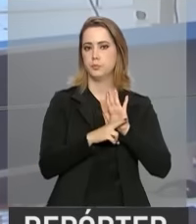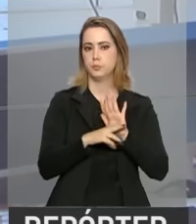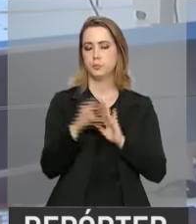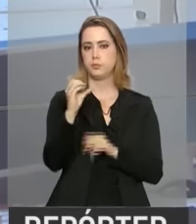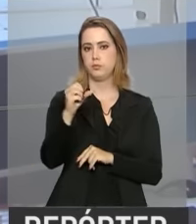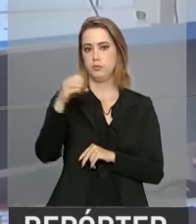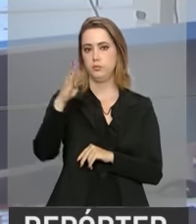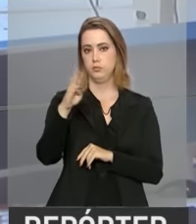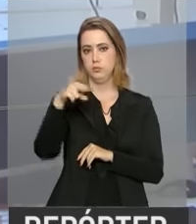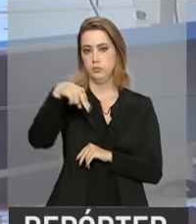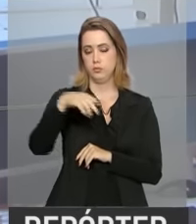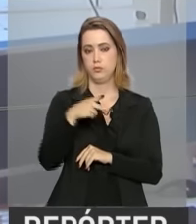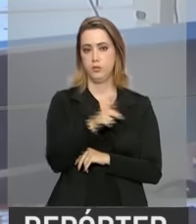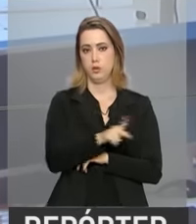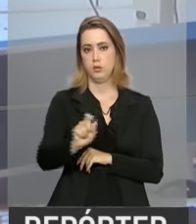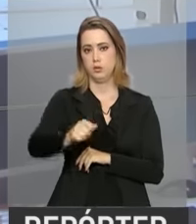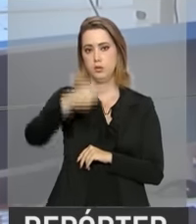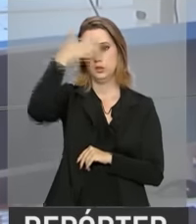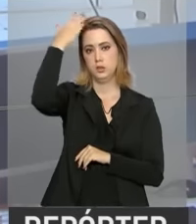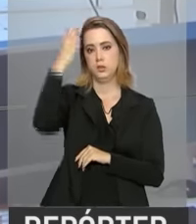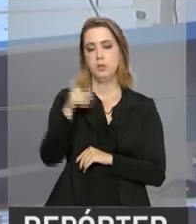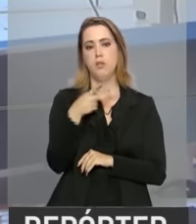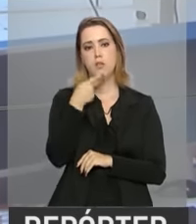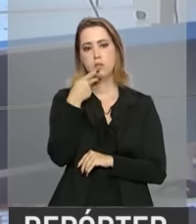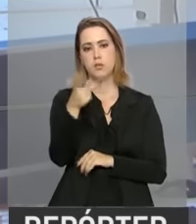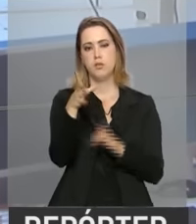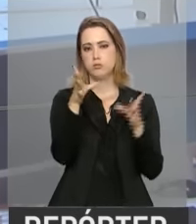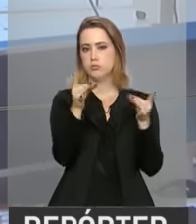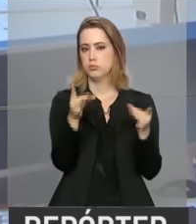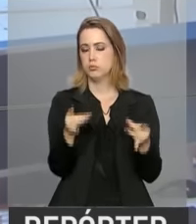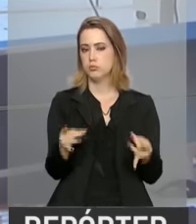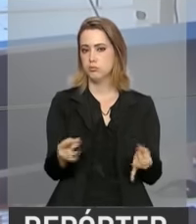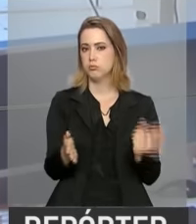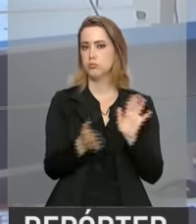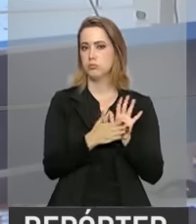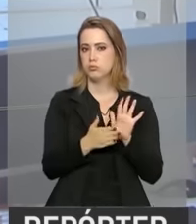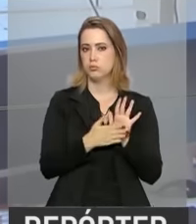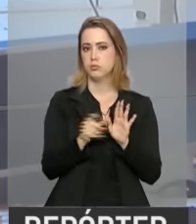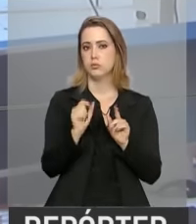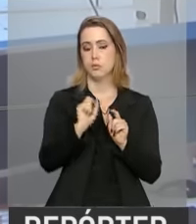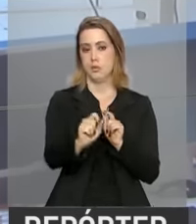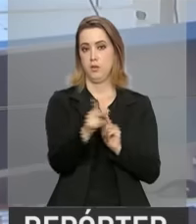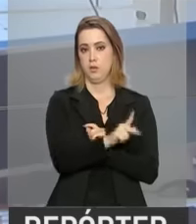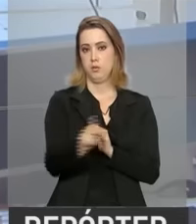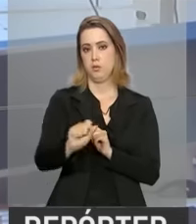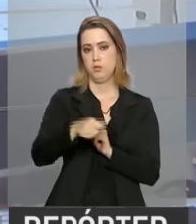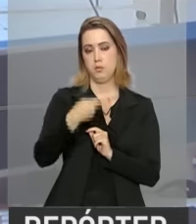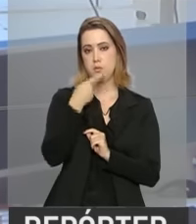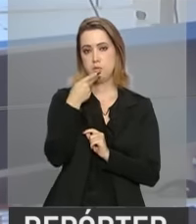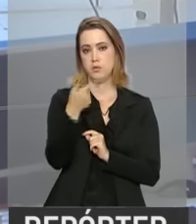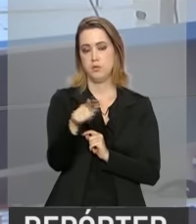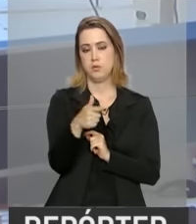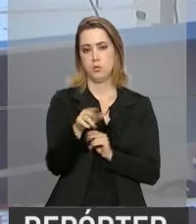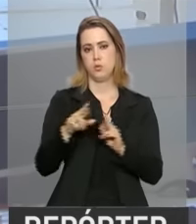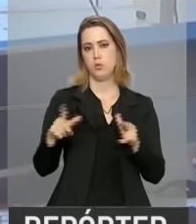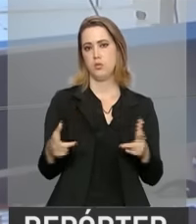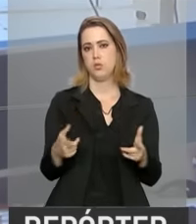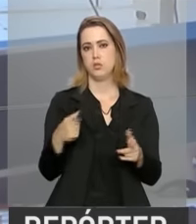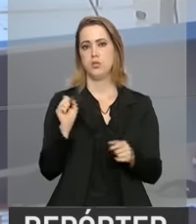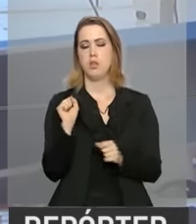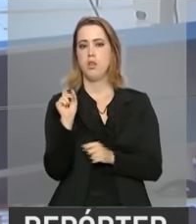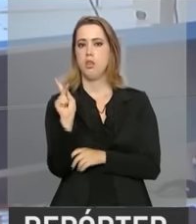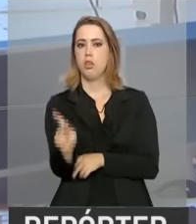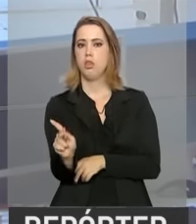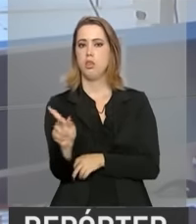CBN nesta terça-feira, o presidente Michel Temer adiantou alguns pontos da proposta. O presidente afirmou que não haverá mais diferença entre a